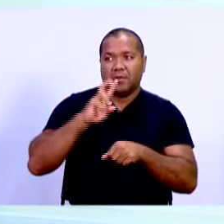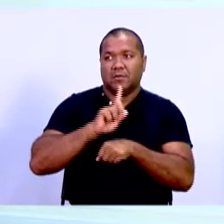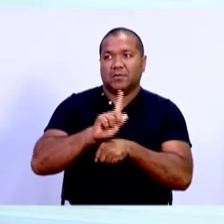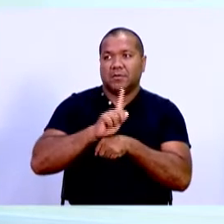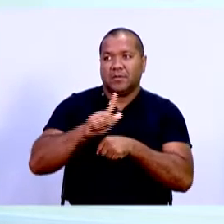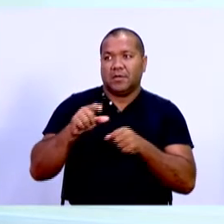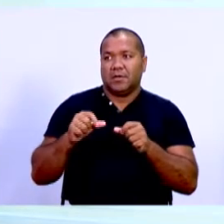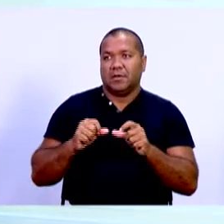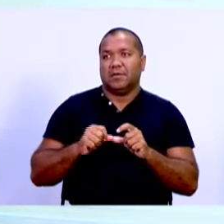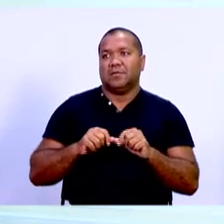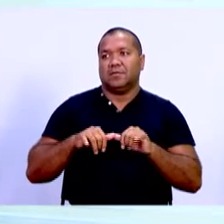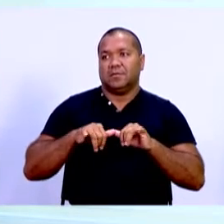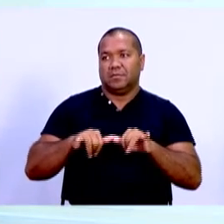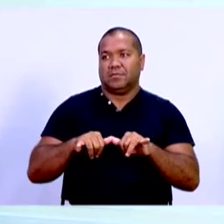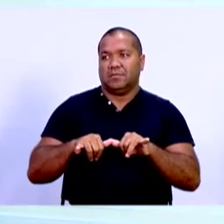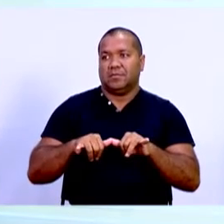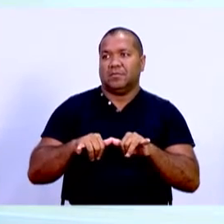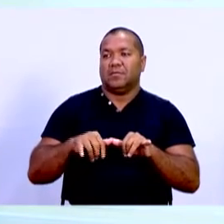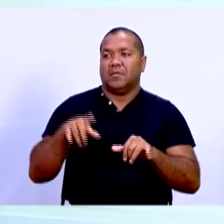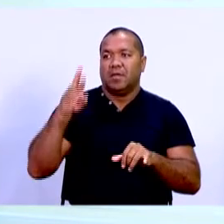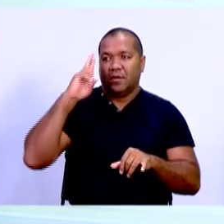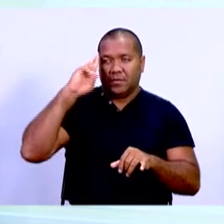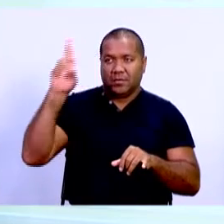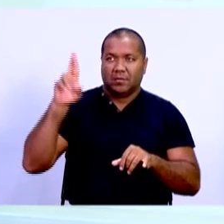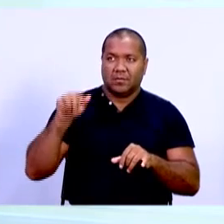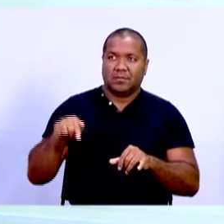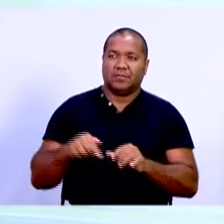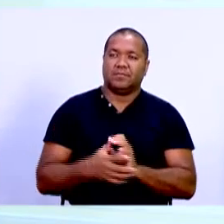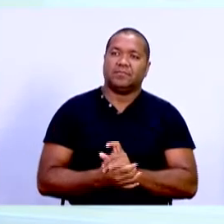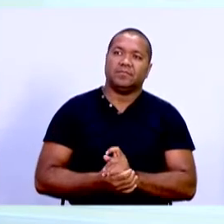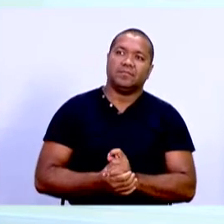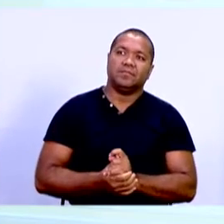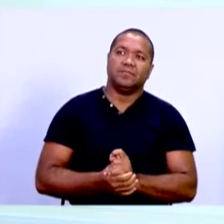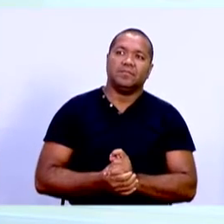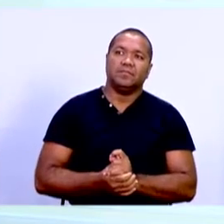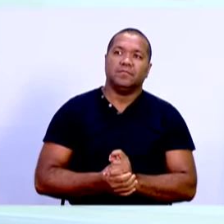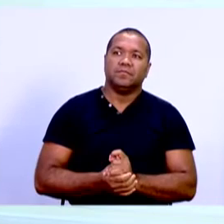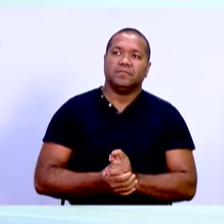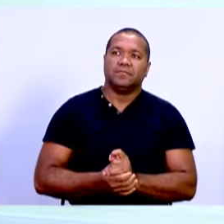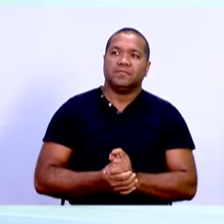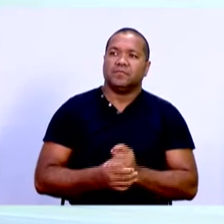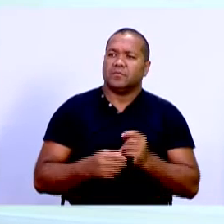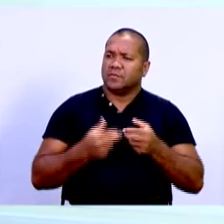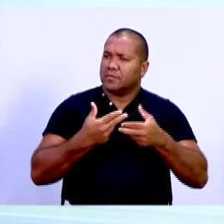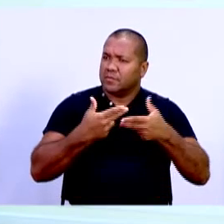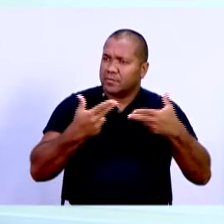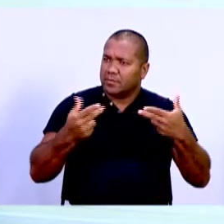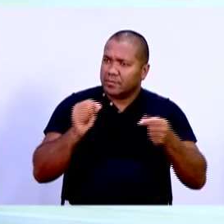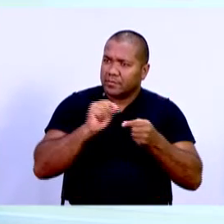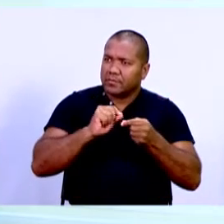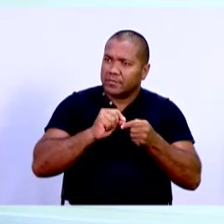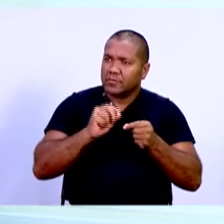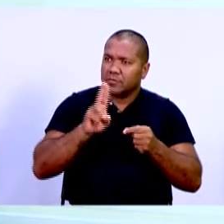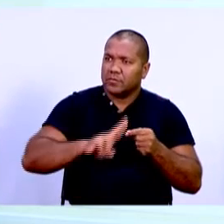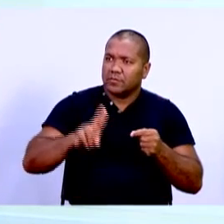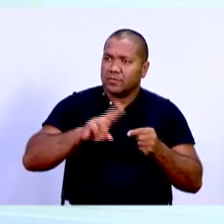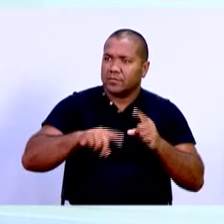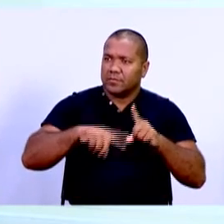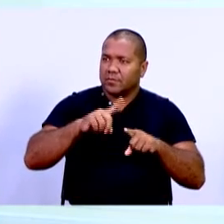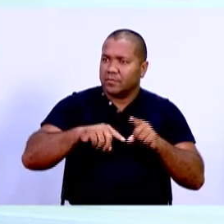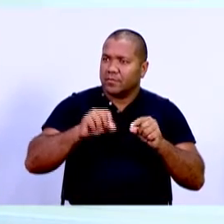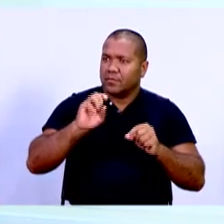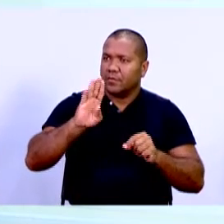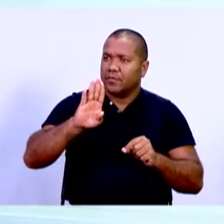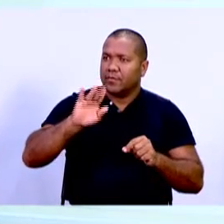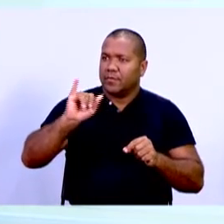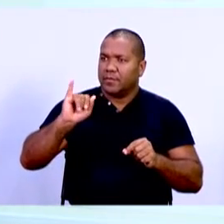pessoas que são as responsáveis por esse negócio. Então você pode fazer várias coisas utilizando essa ferramenta de